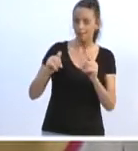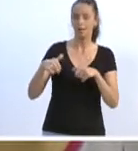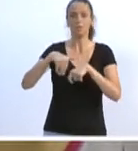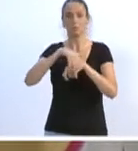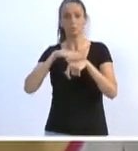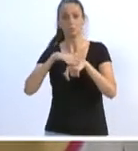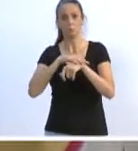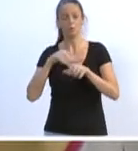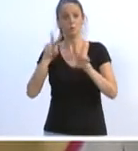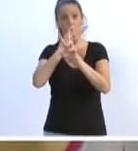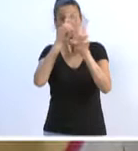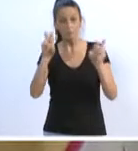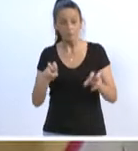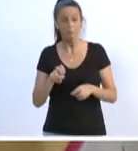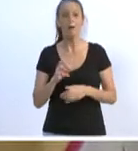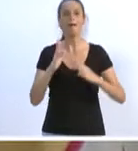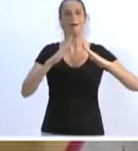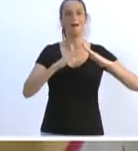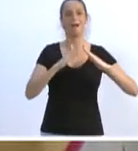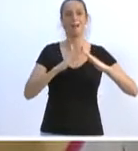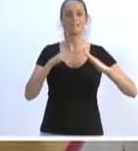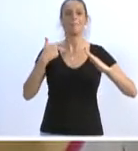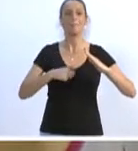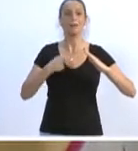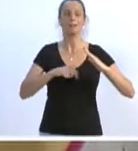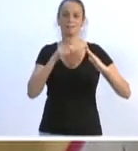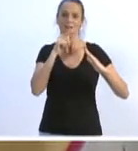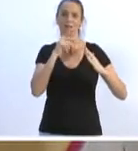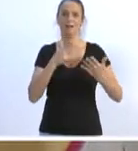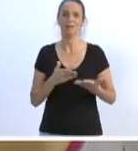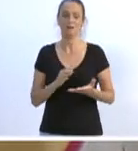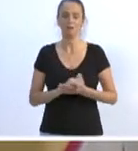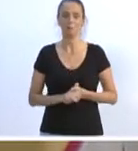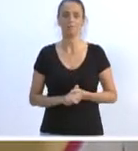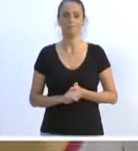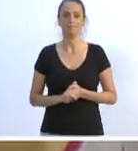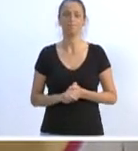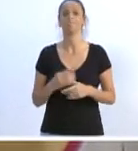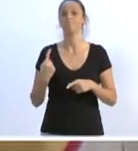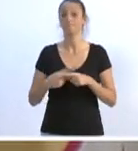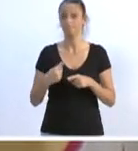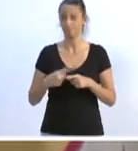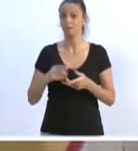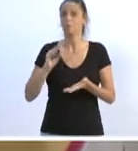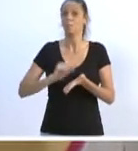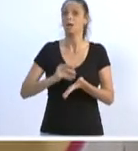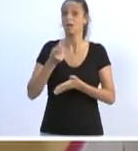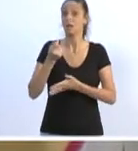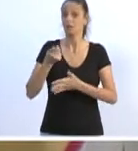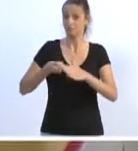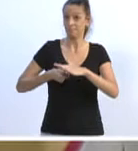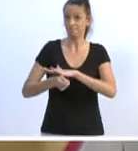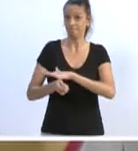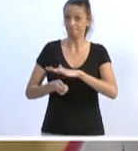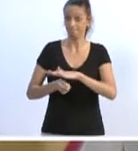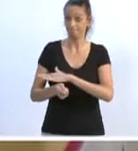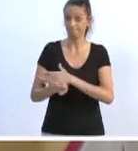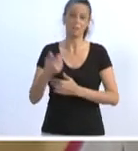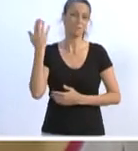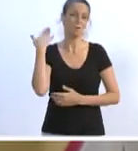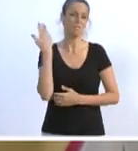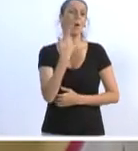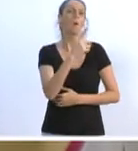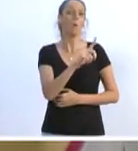o abastecimento de água que infelizmente em função da falta de investimentos por outras administrações